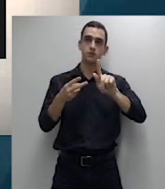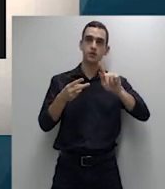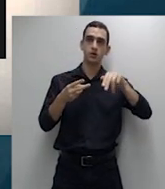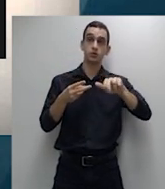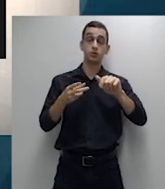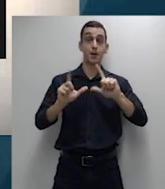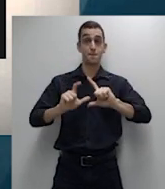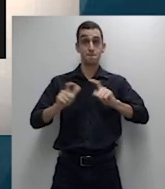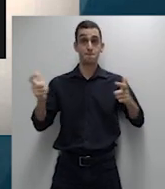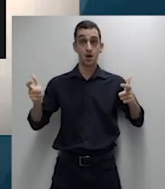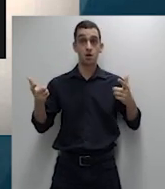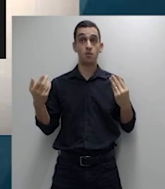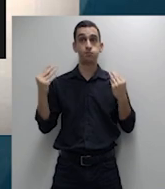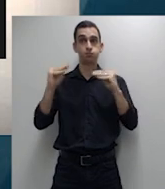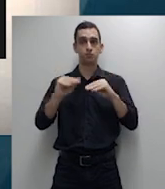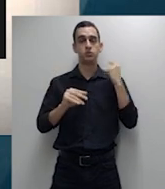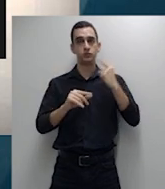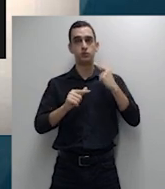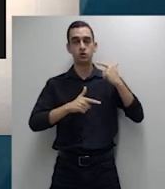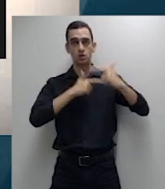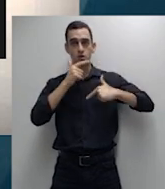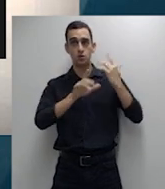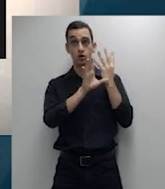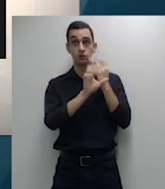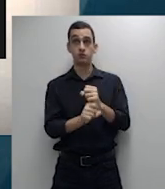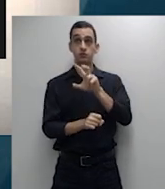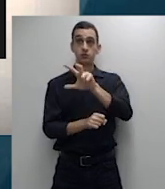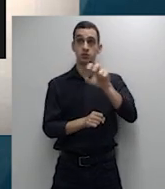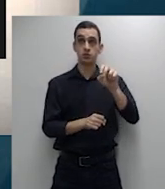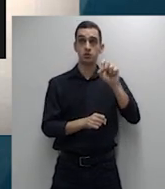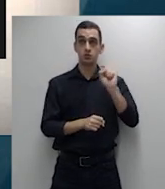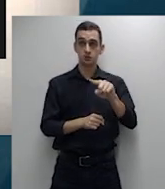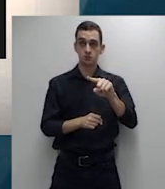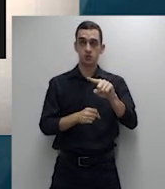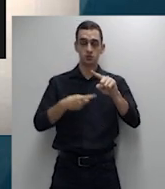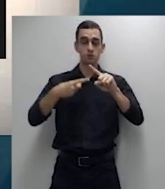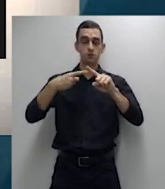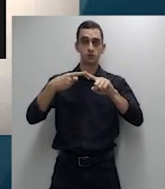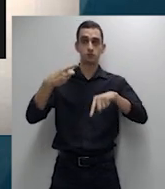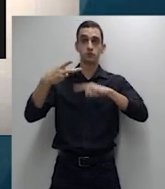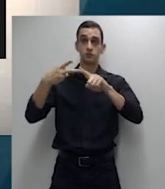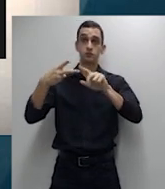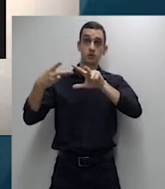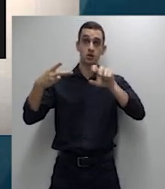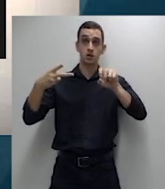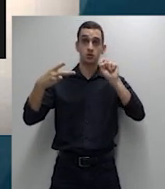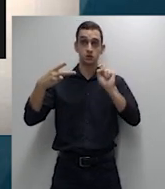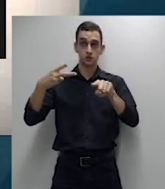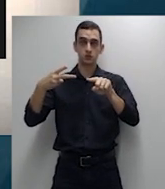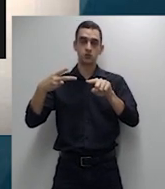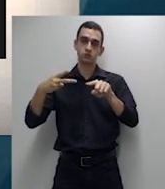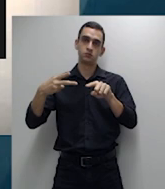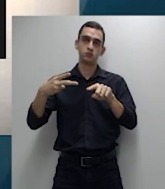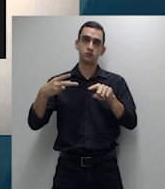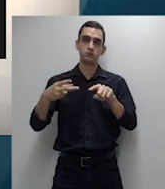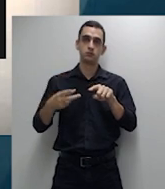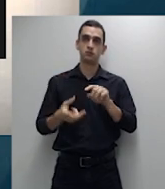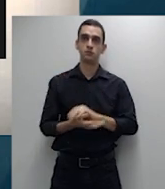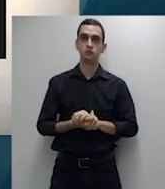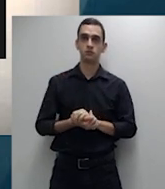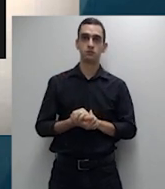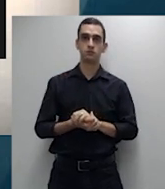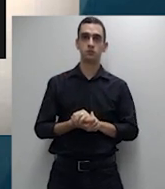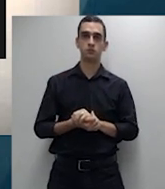maioria fixou-se a verba honorária em 500 o recurso especial está na onde não provido por unanimidade